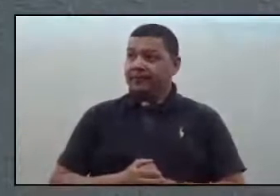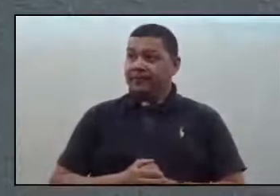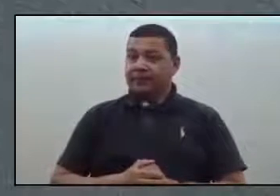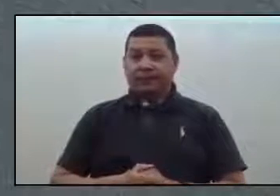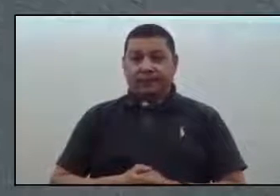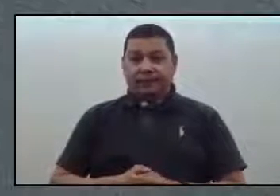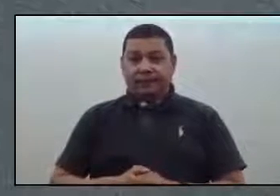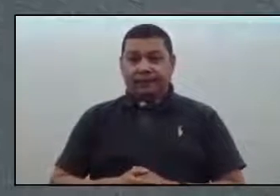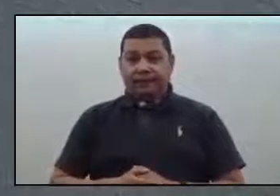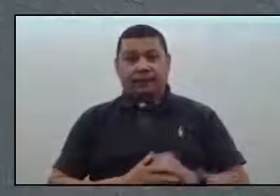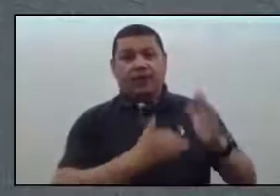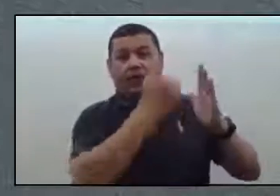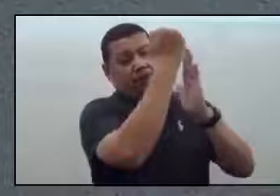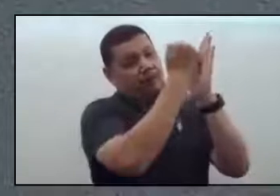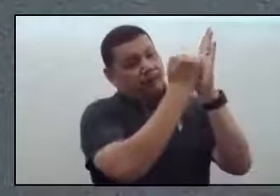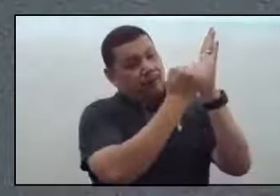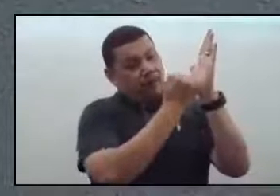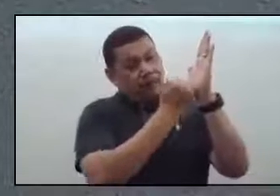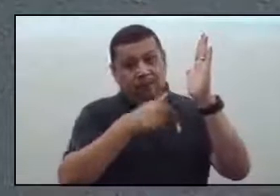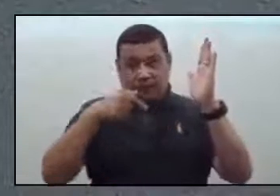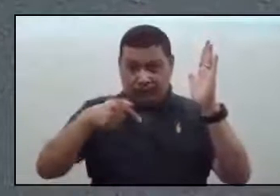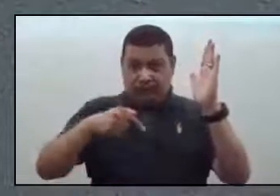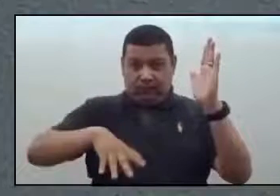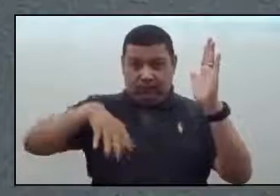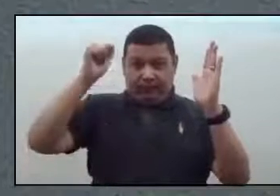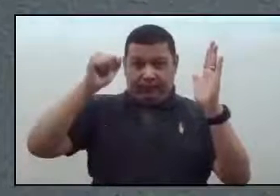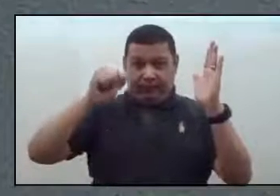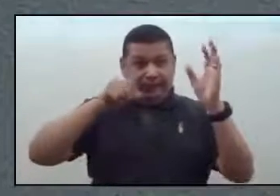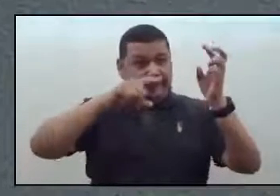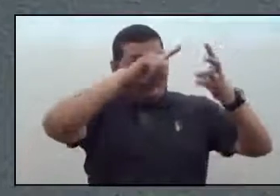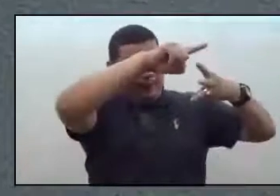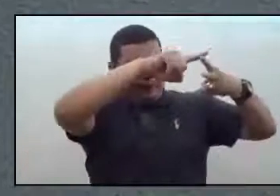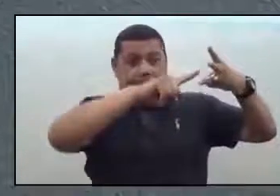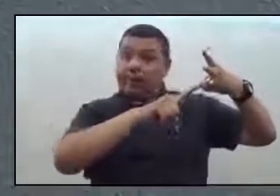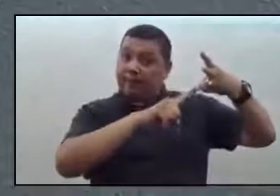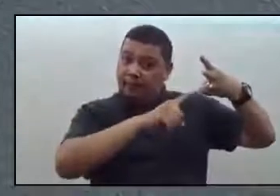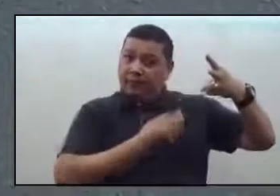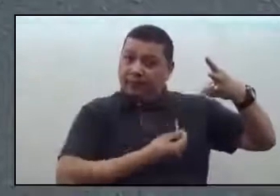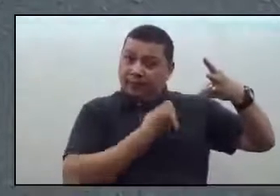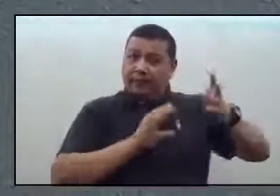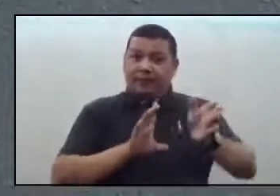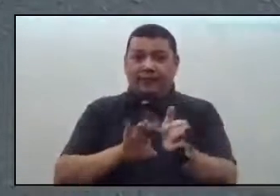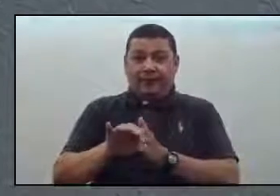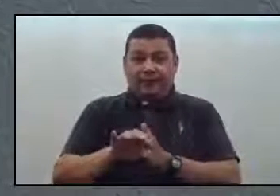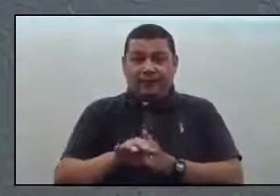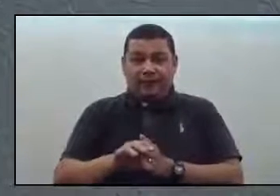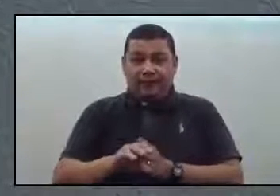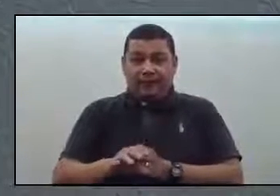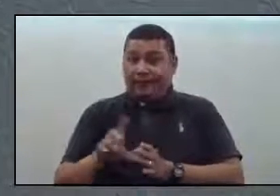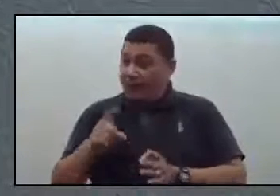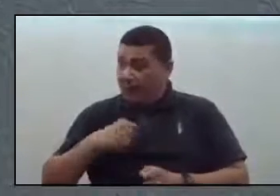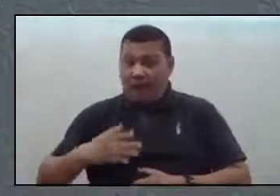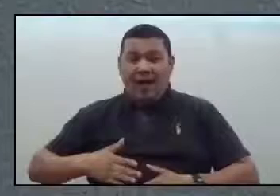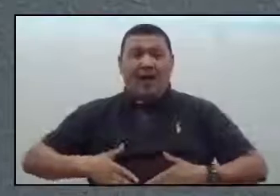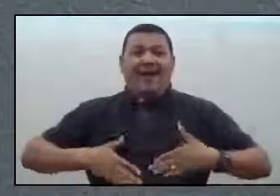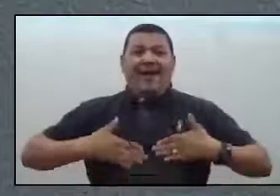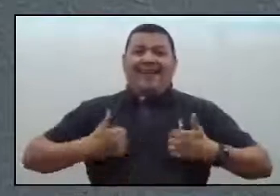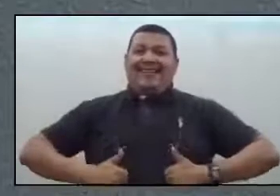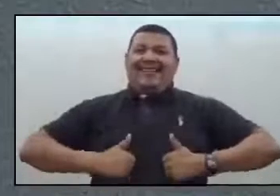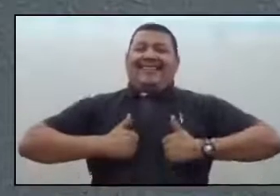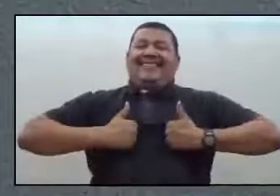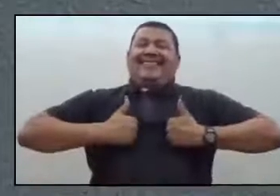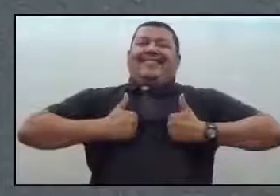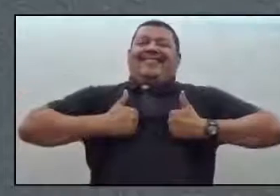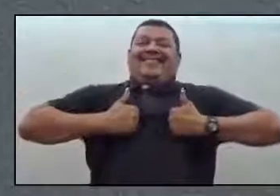colocados, três de Cacoal, Zivan. Isso muito nos honra também, mantendo aí o título aí de capital do